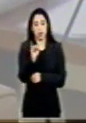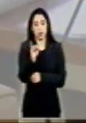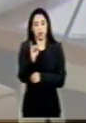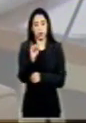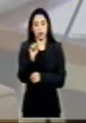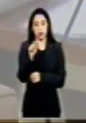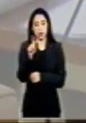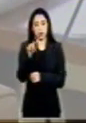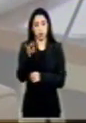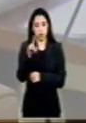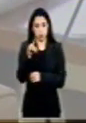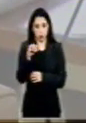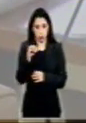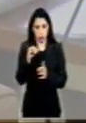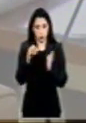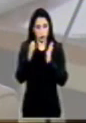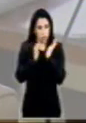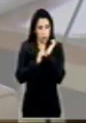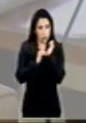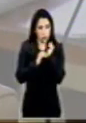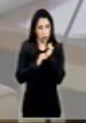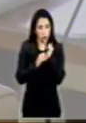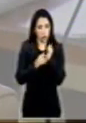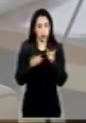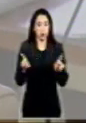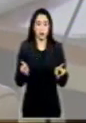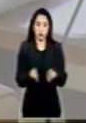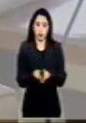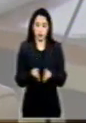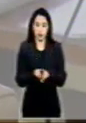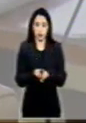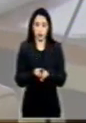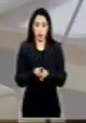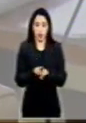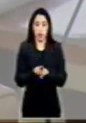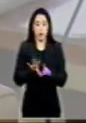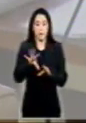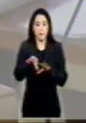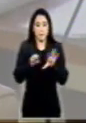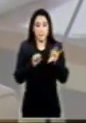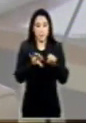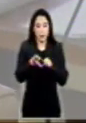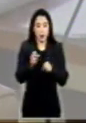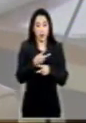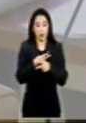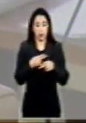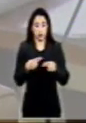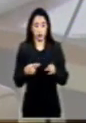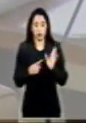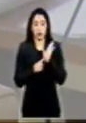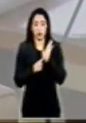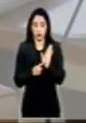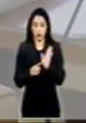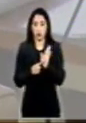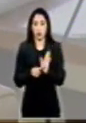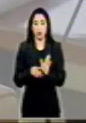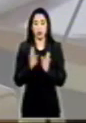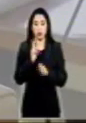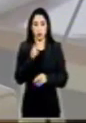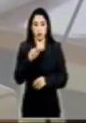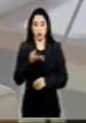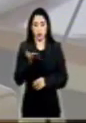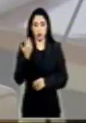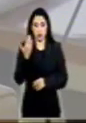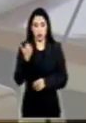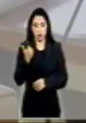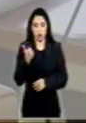consequente. Sétimo, a apreensão dos materiais mencionados nas folhas que aqui me refiro, é o apenso 1